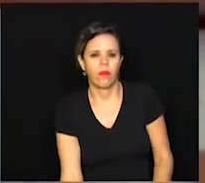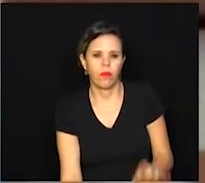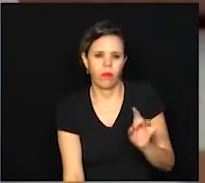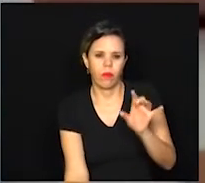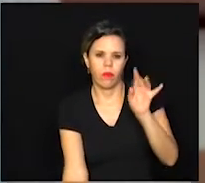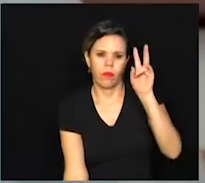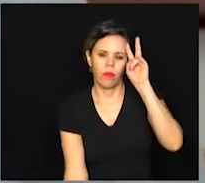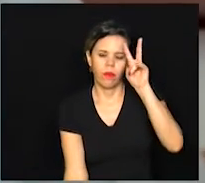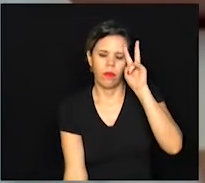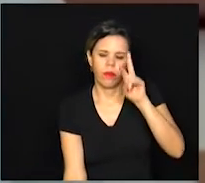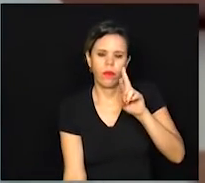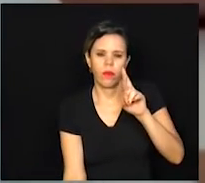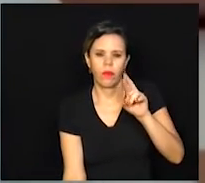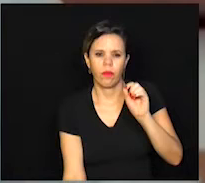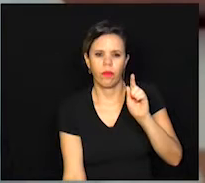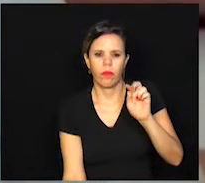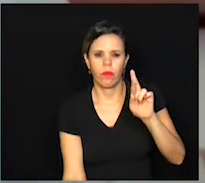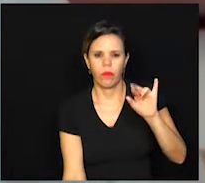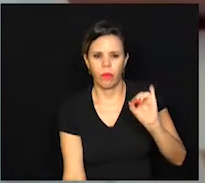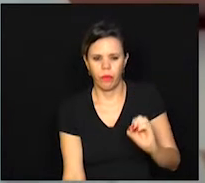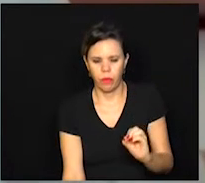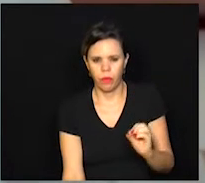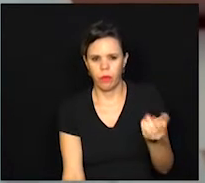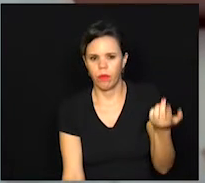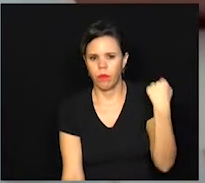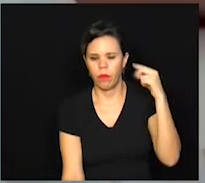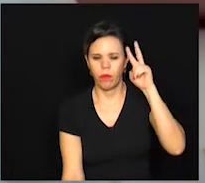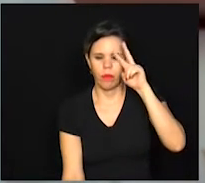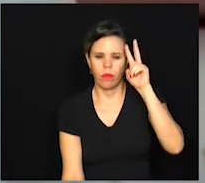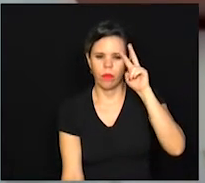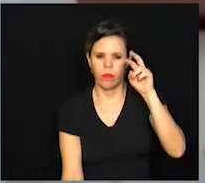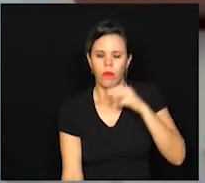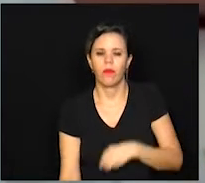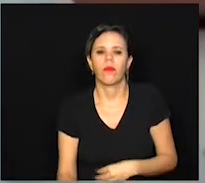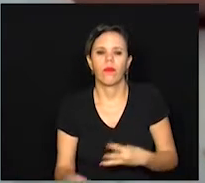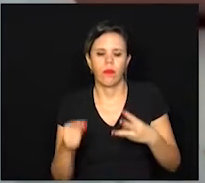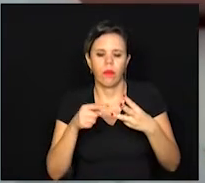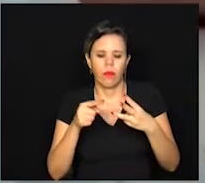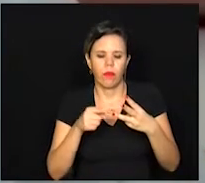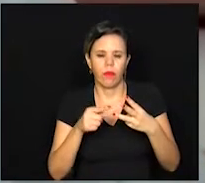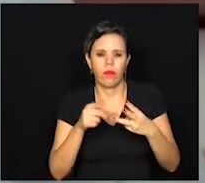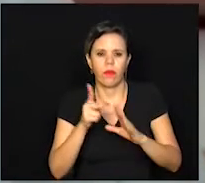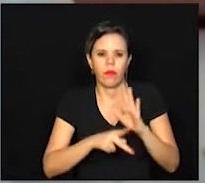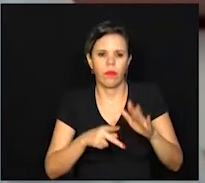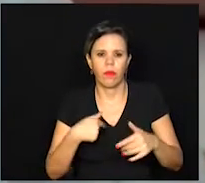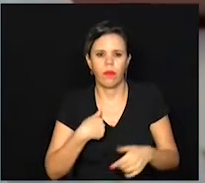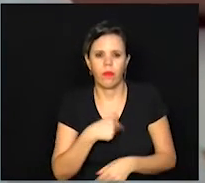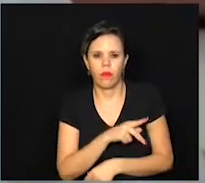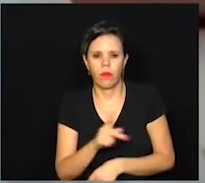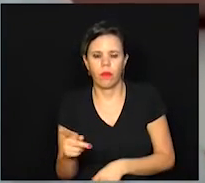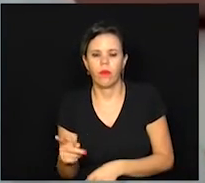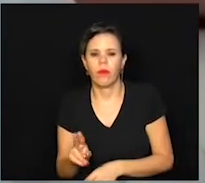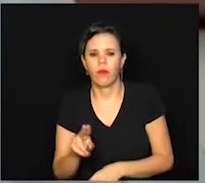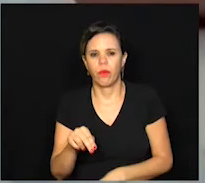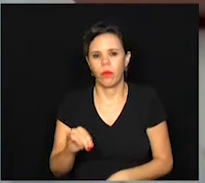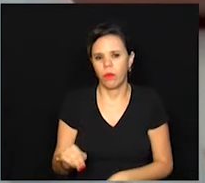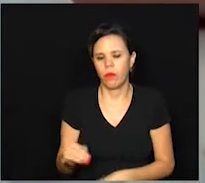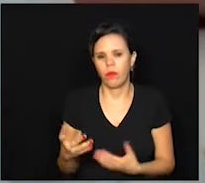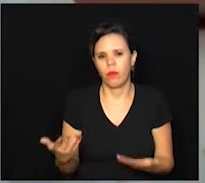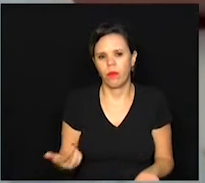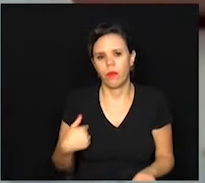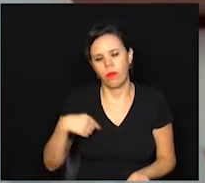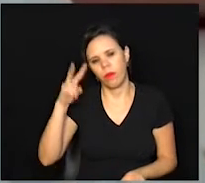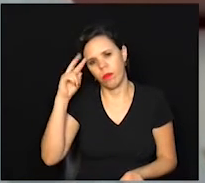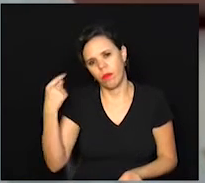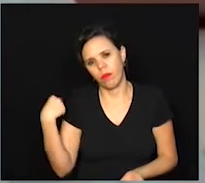o Rogério, eu lembro, Rogério, na época da construção do terceiro plano, eu presidi a UNE, né? Então, eu lembro